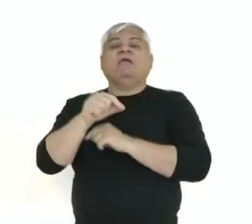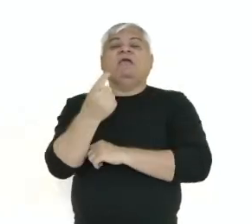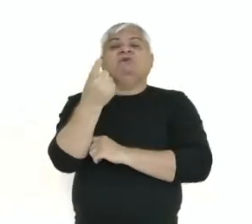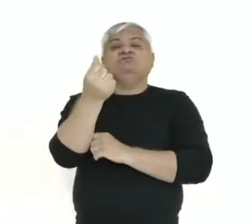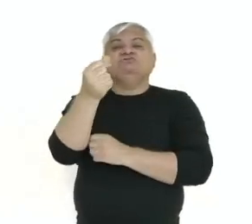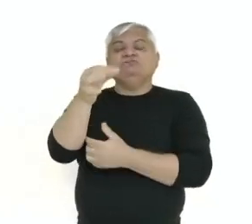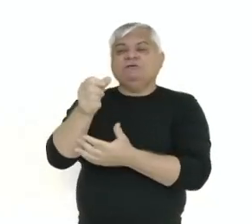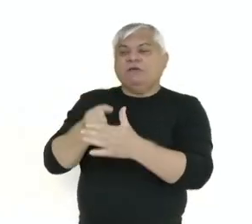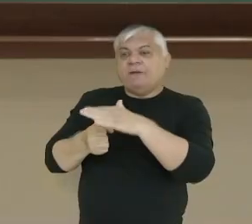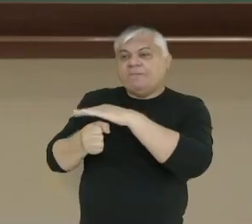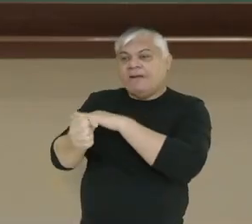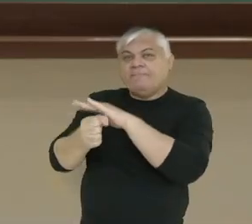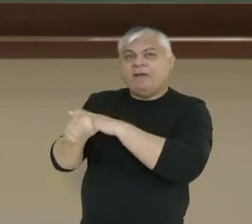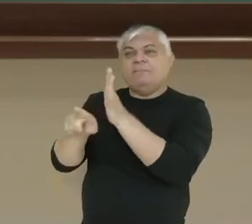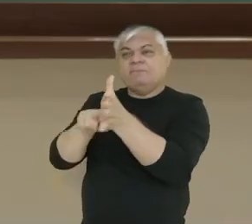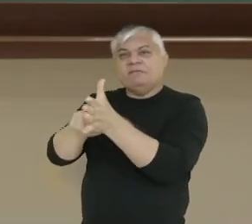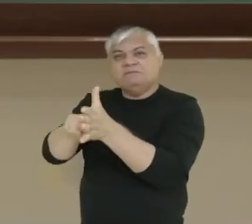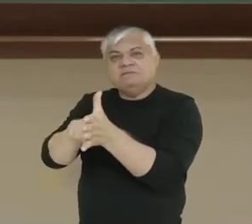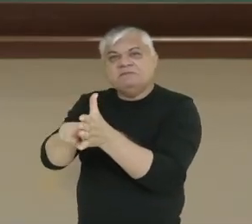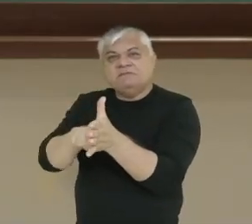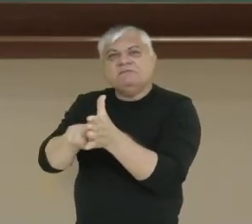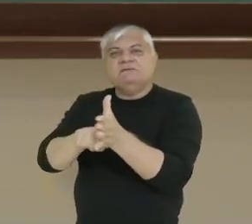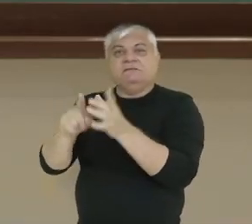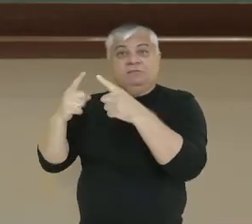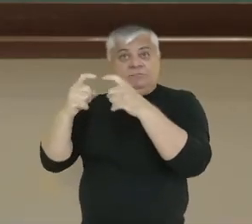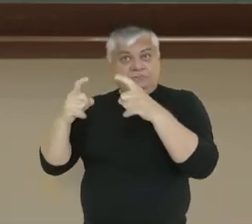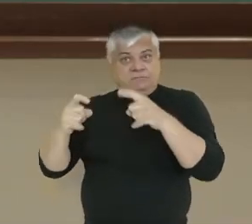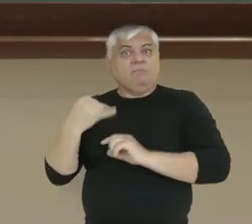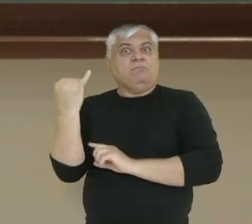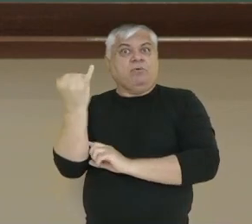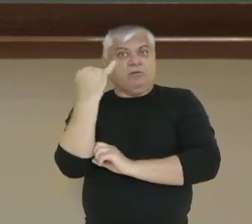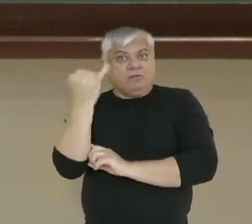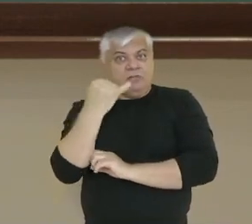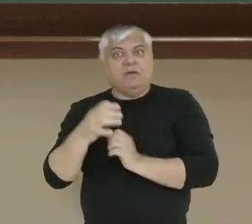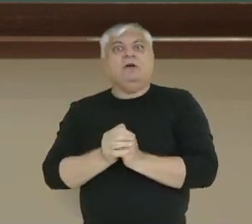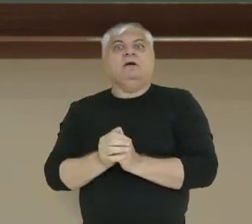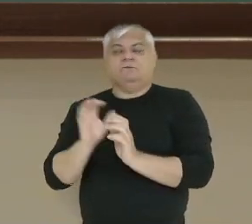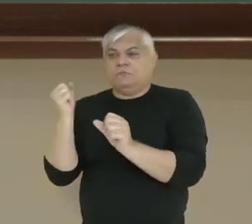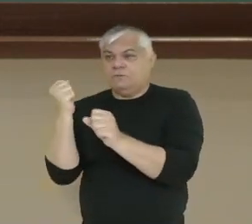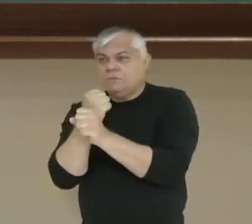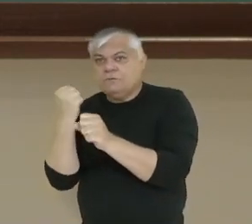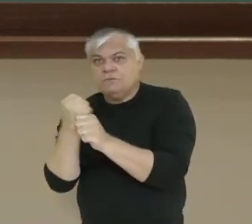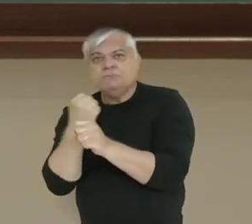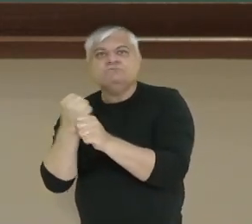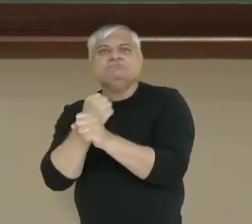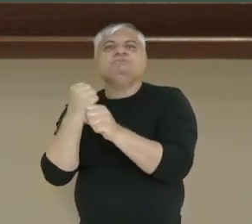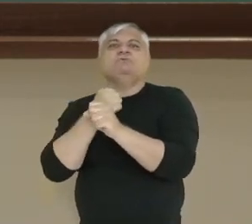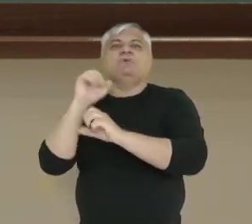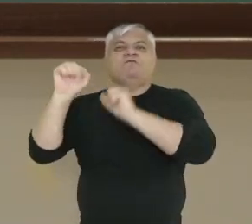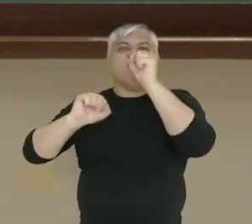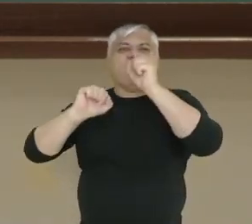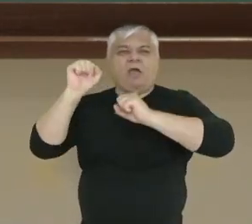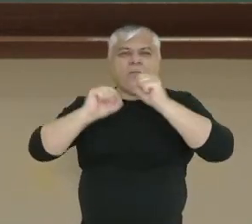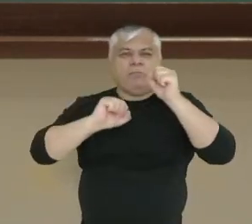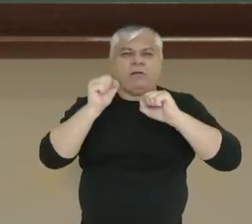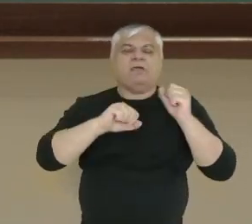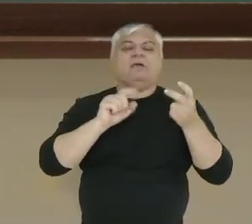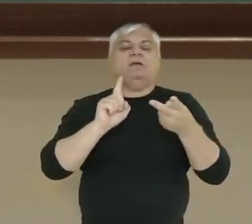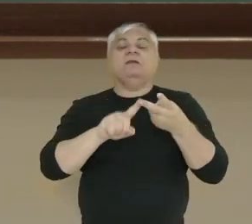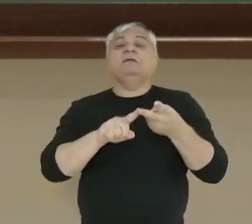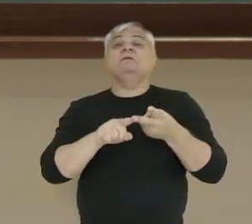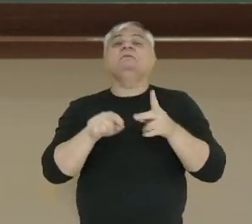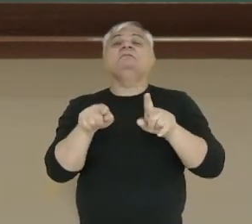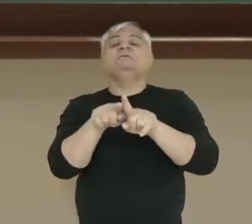capital em pesquisa científica, o que vai ser importante para construir novas fábricas, e ao